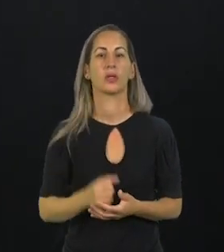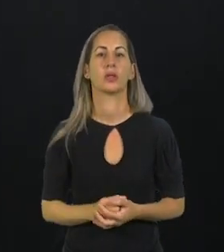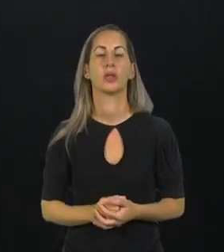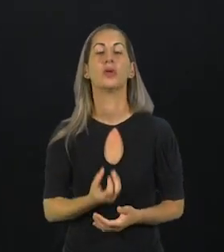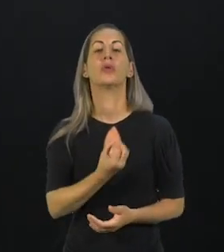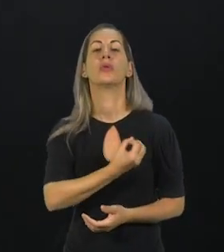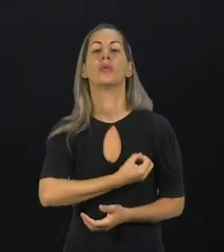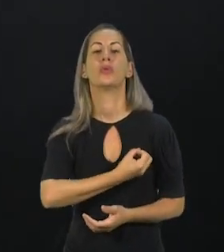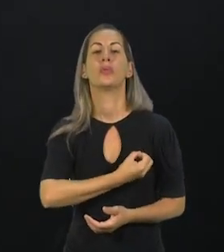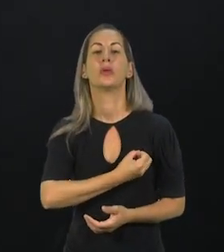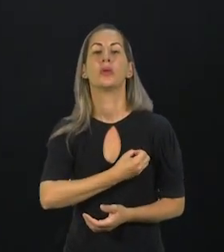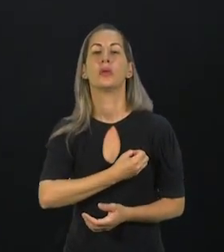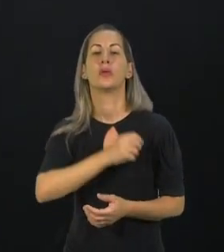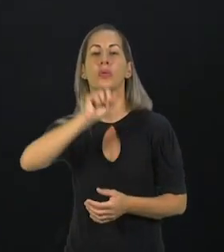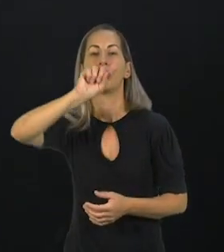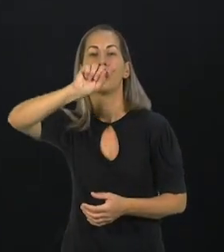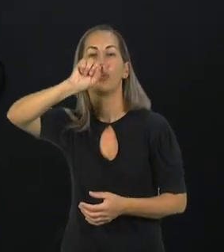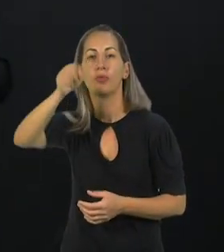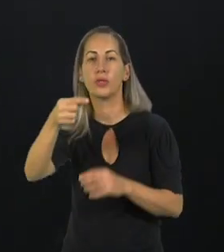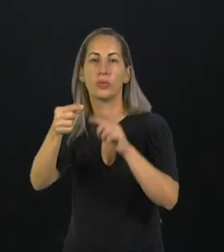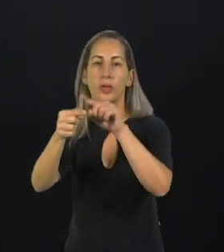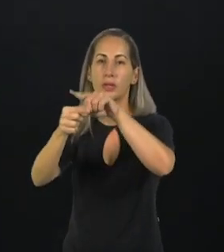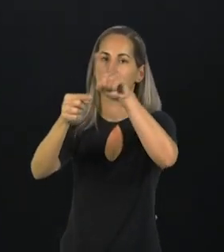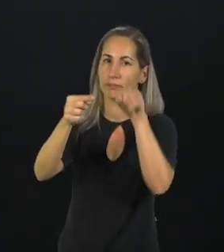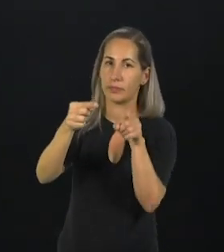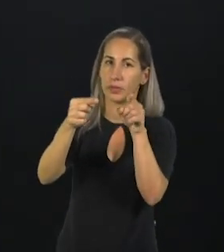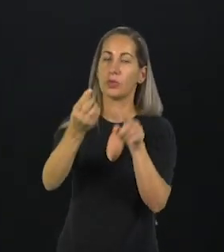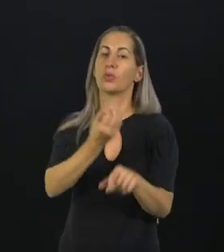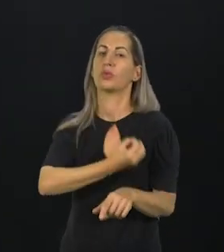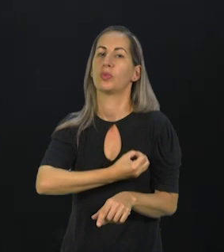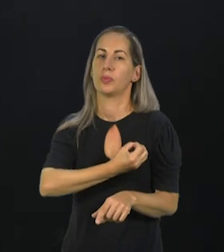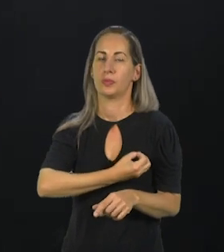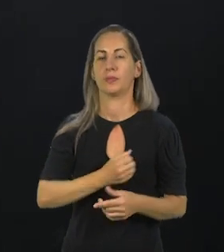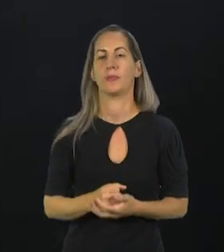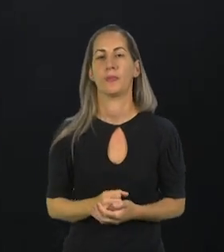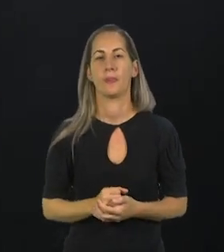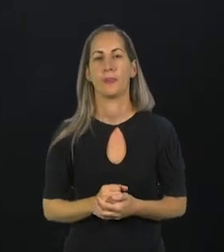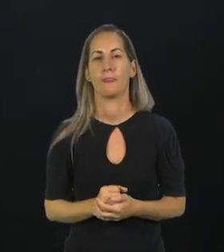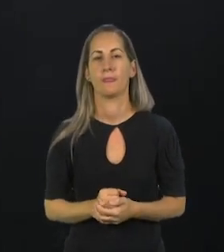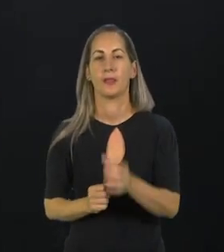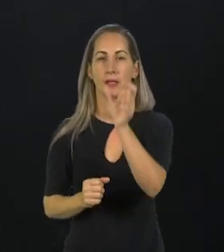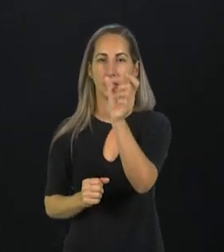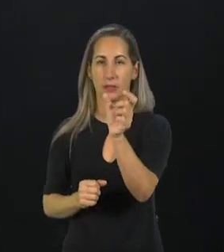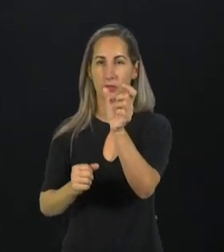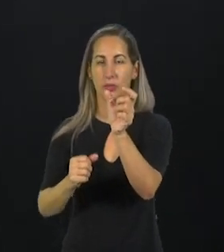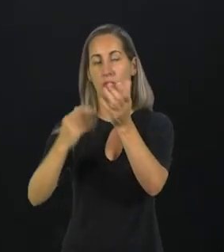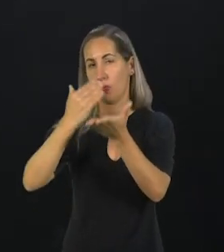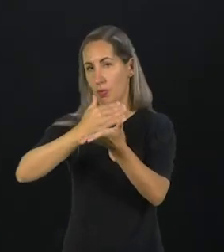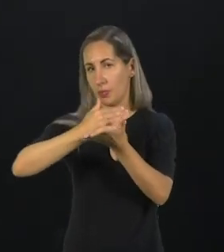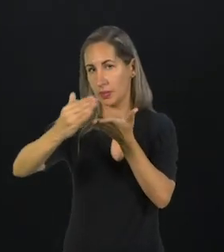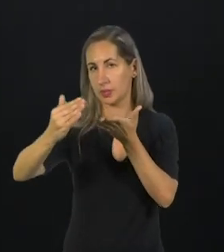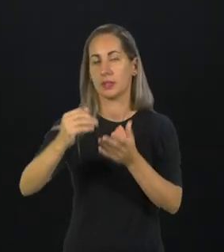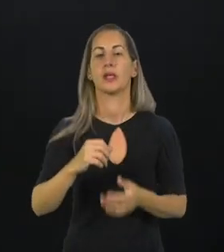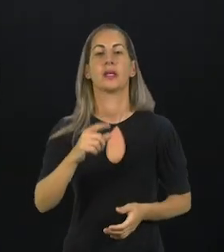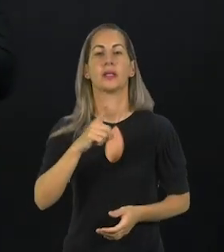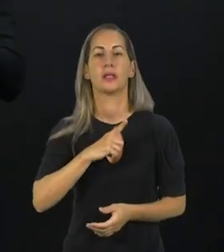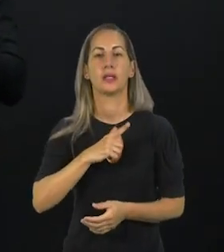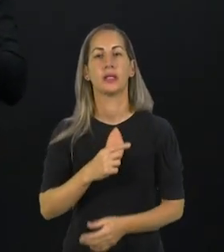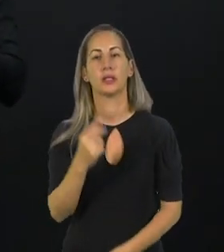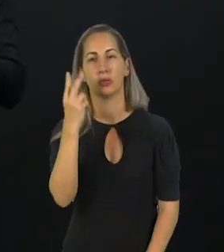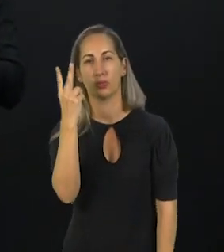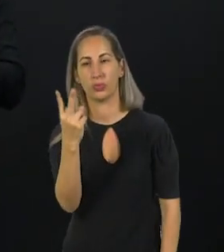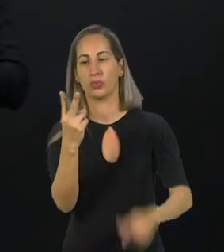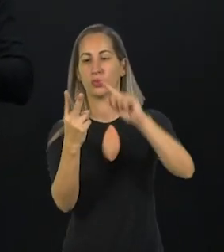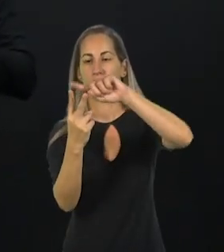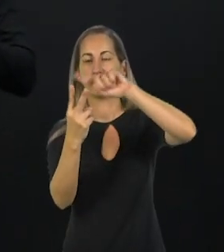a quantidade de casas decimais. Pelo fato então de esse número inicial possuir duas